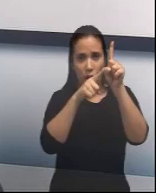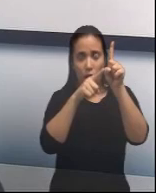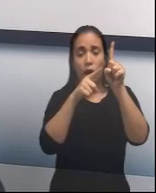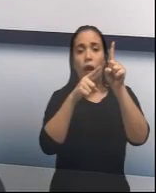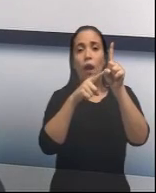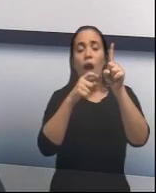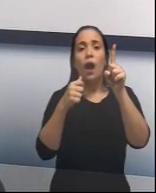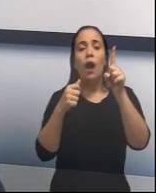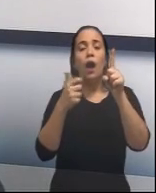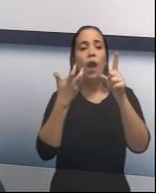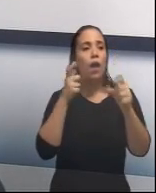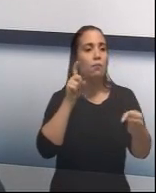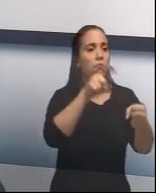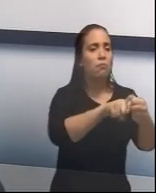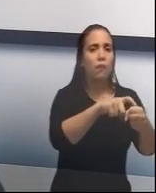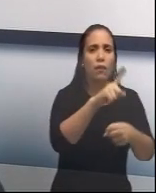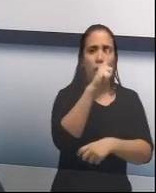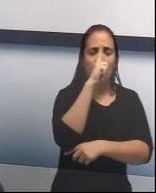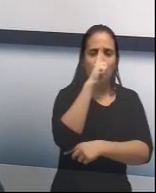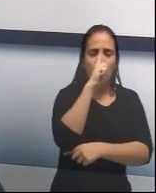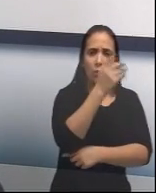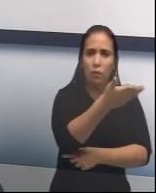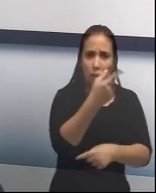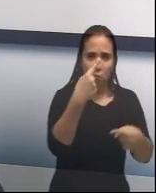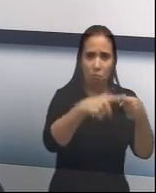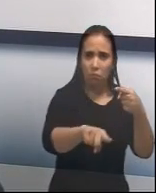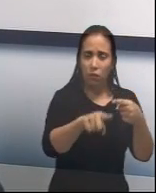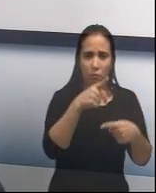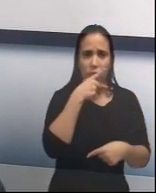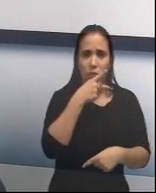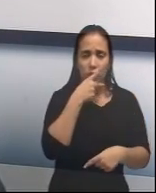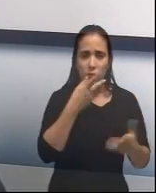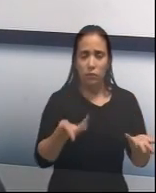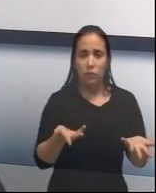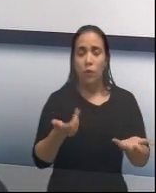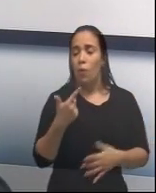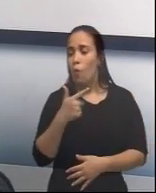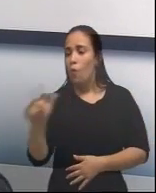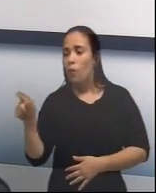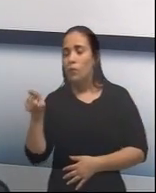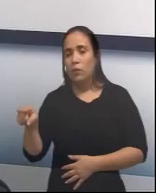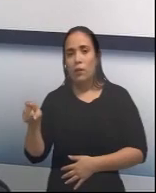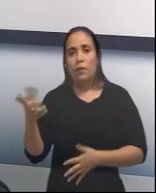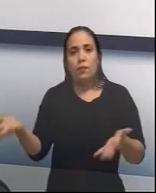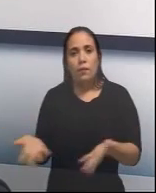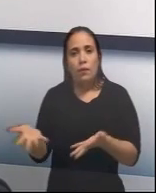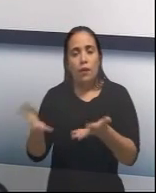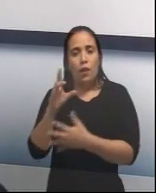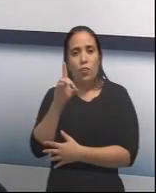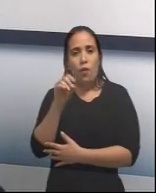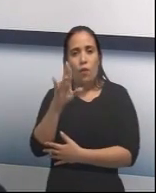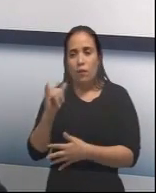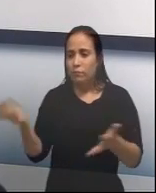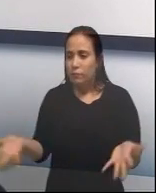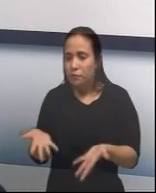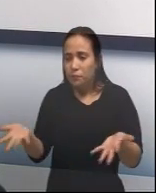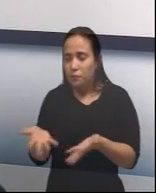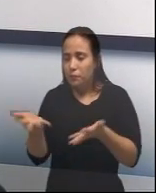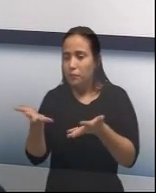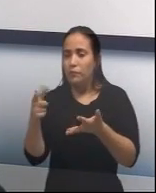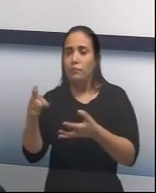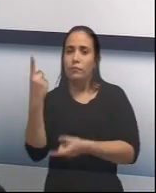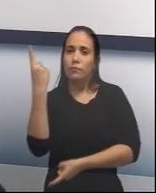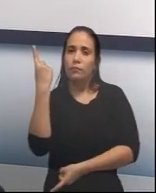é. Né? O cara que foi criado para ser prefeito, para dar ao